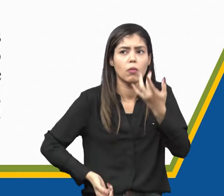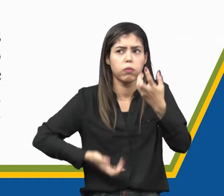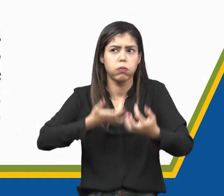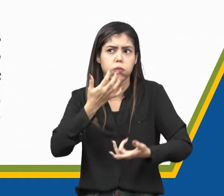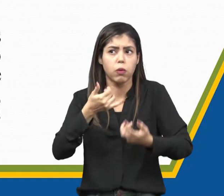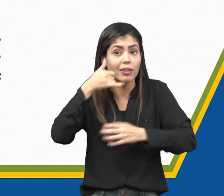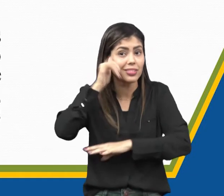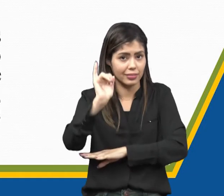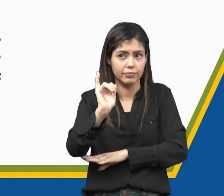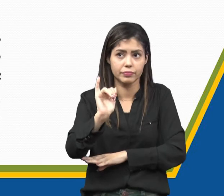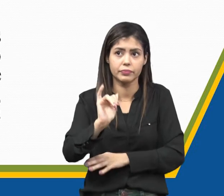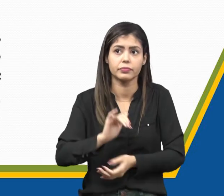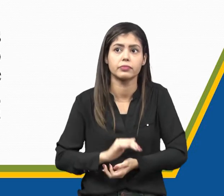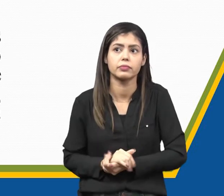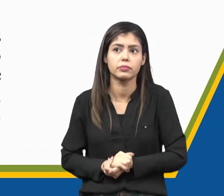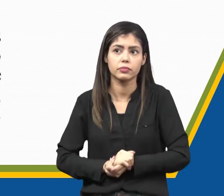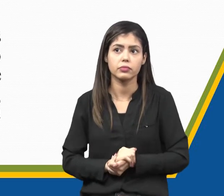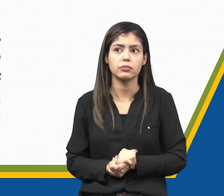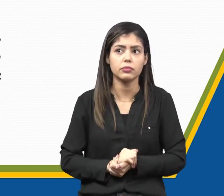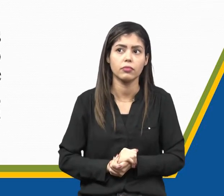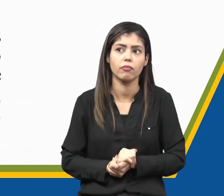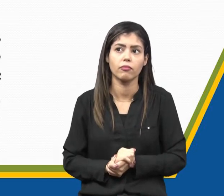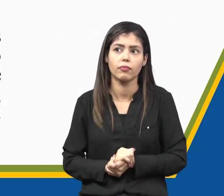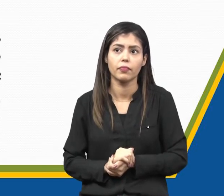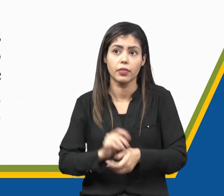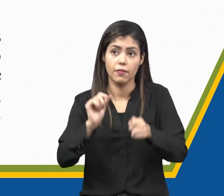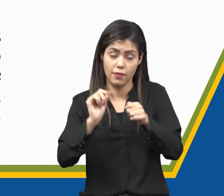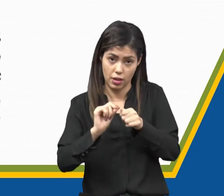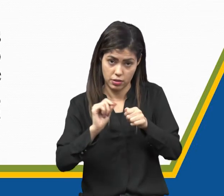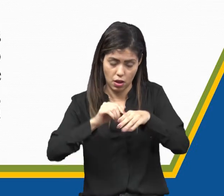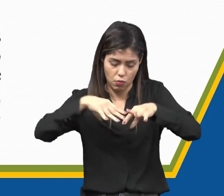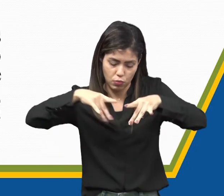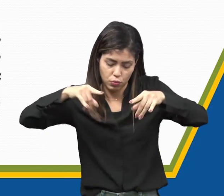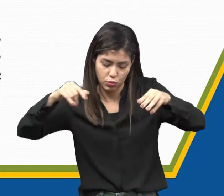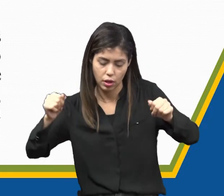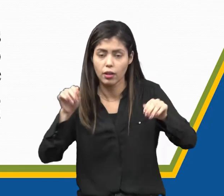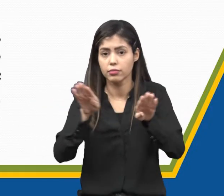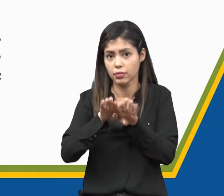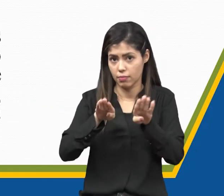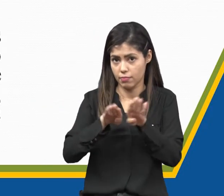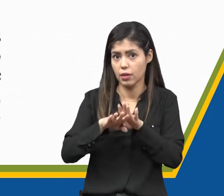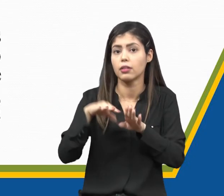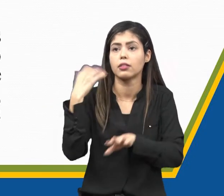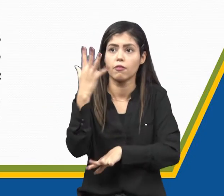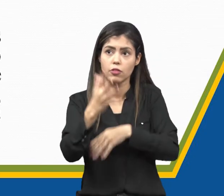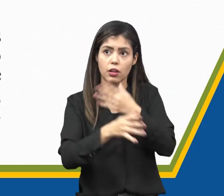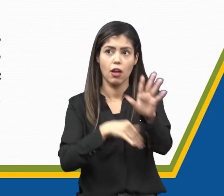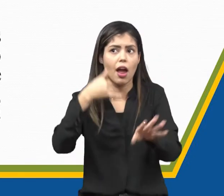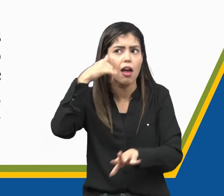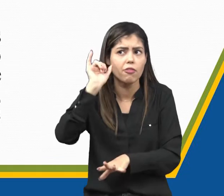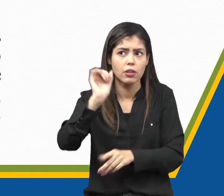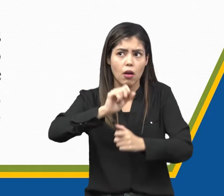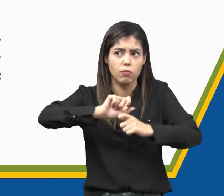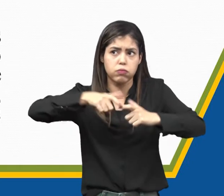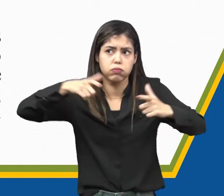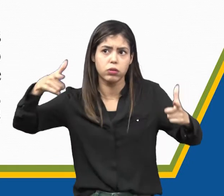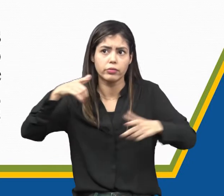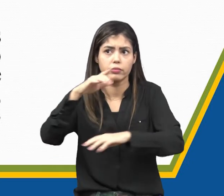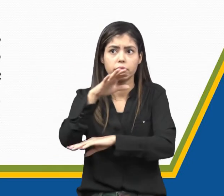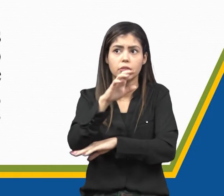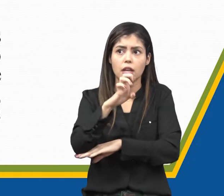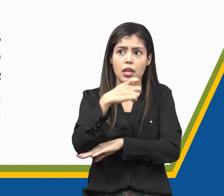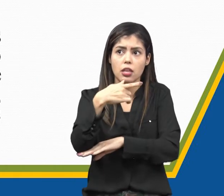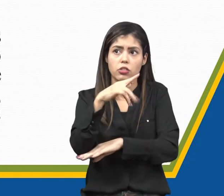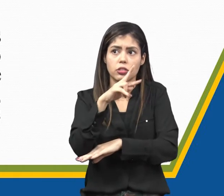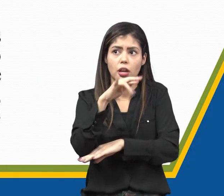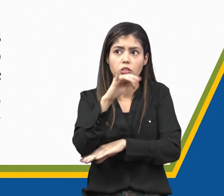que eu já falei, realizar o plantio realmente dessas florestas, evitar o exagero do extrativismo,